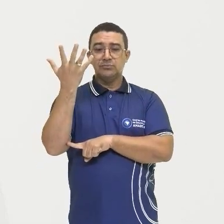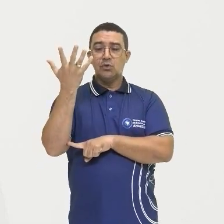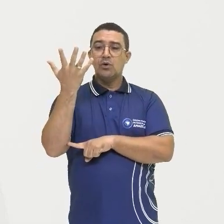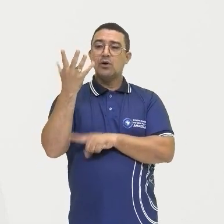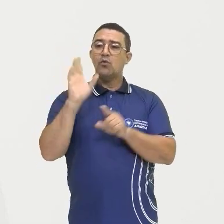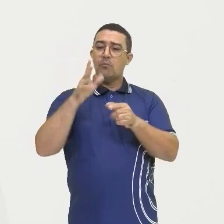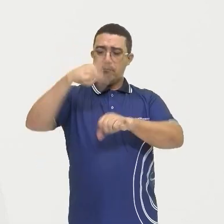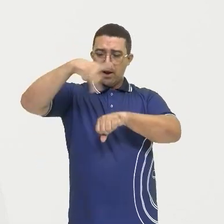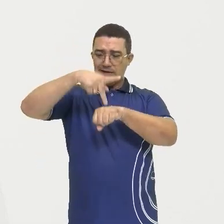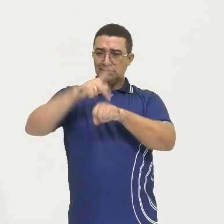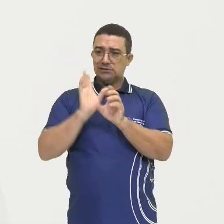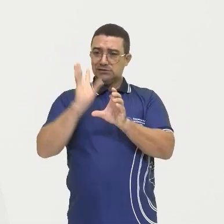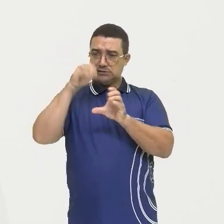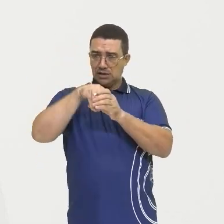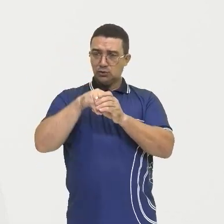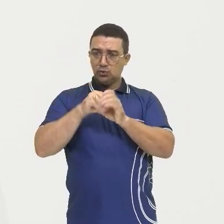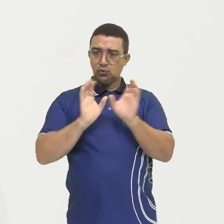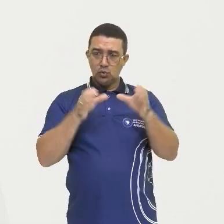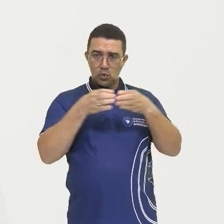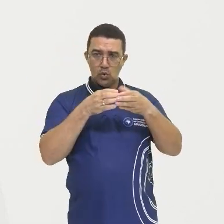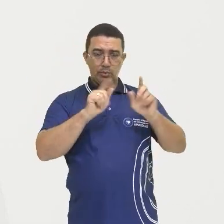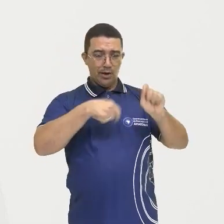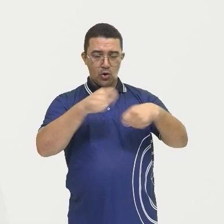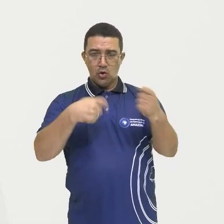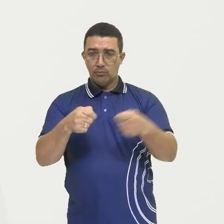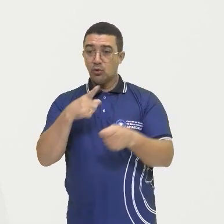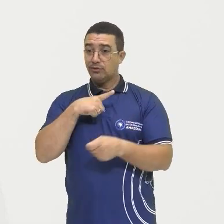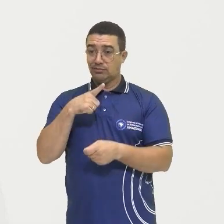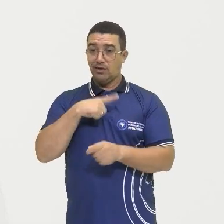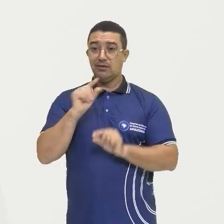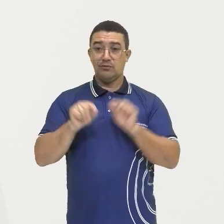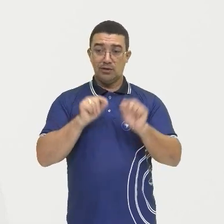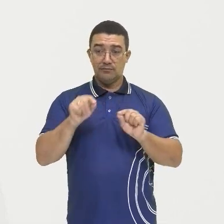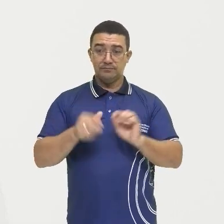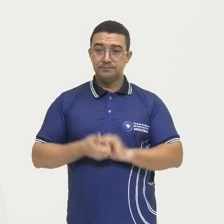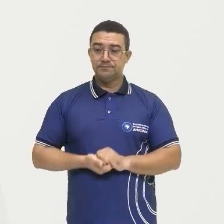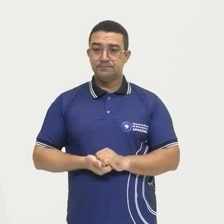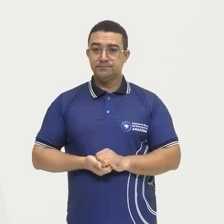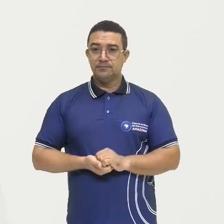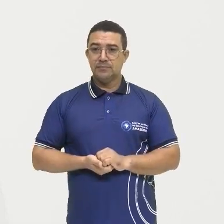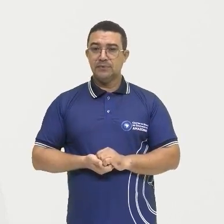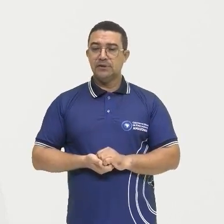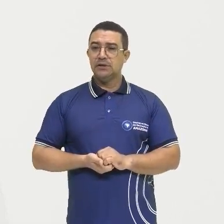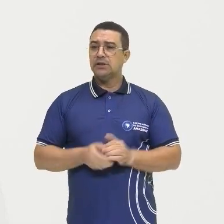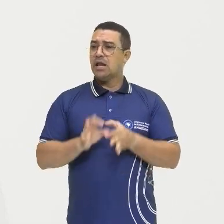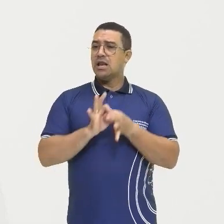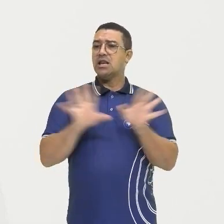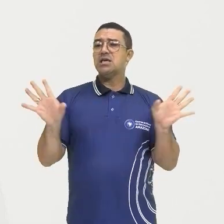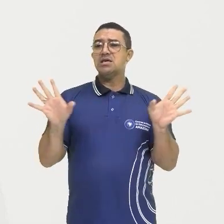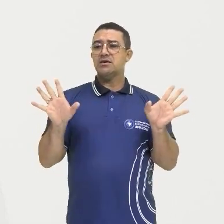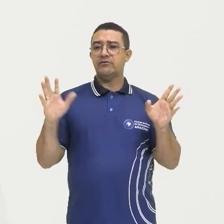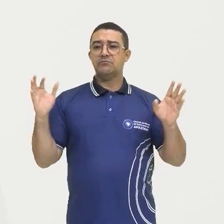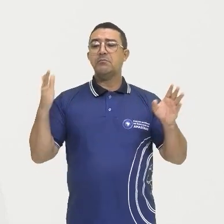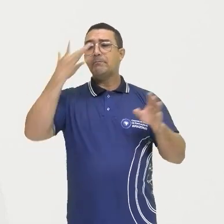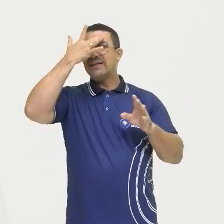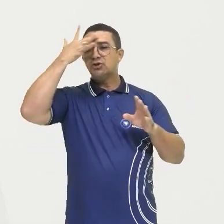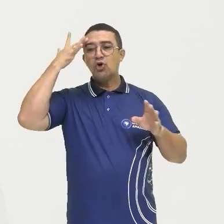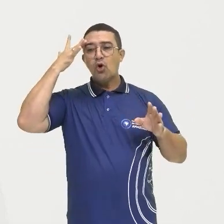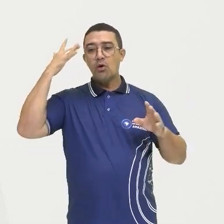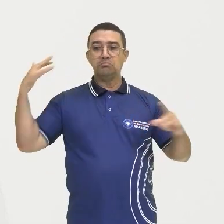fazem parte, perdão, do bloco econômico? A gente vai ter aqui a livre circulação de